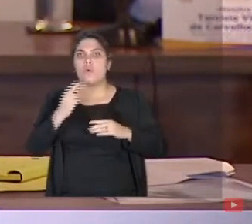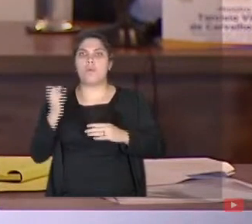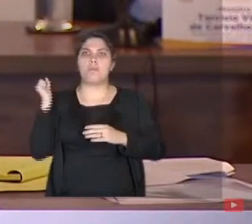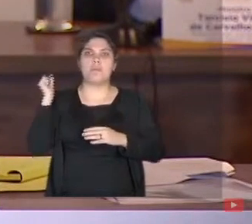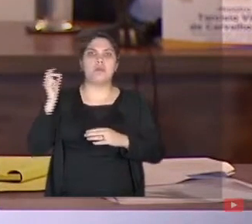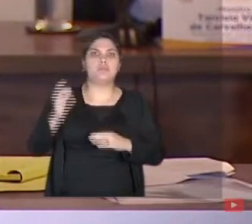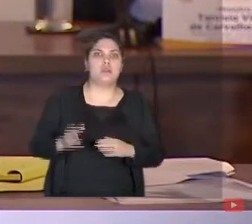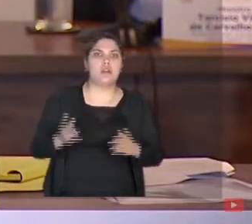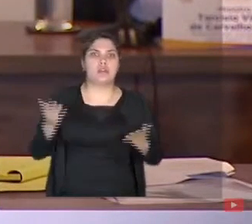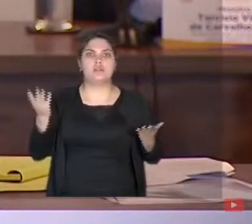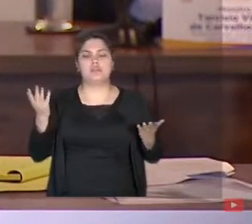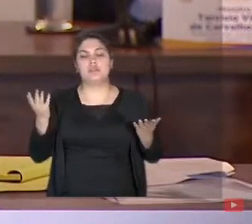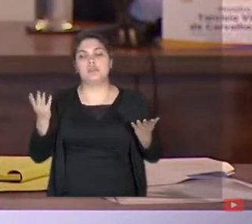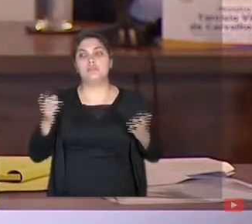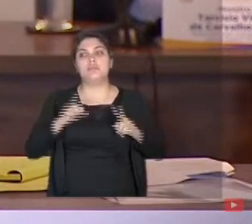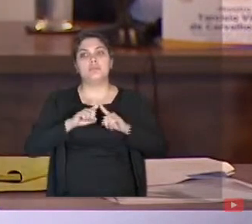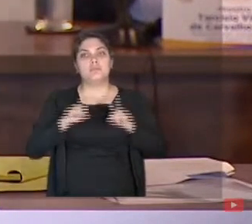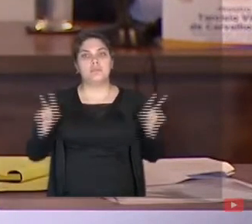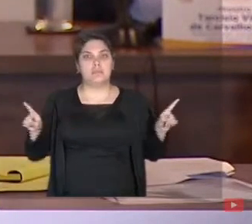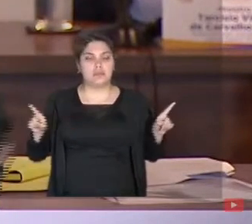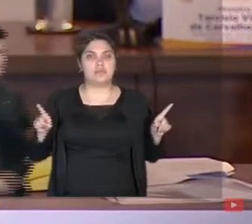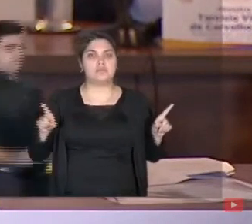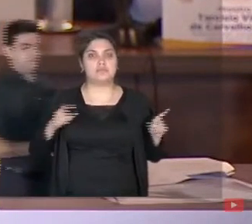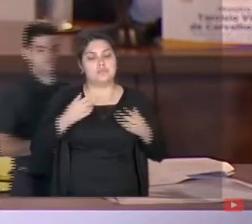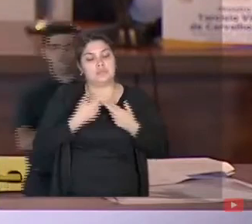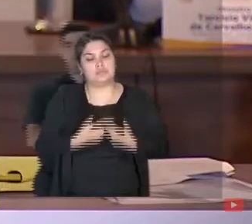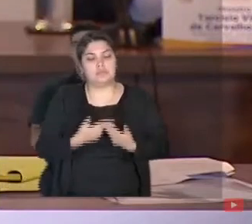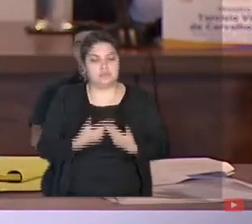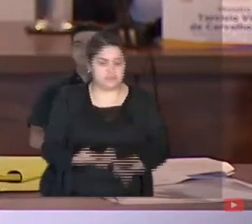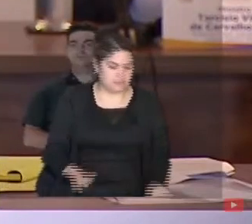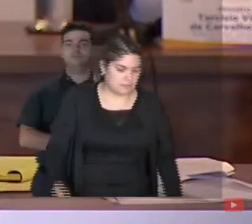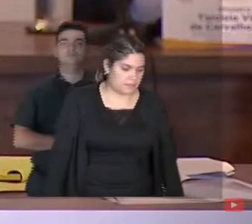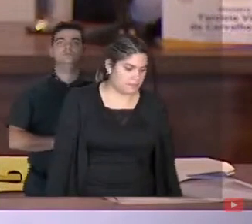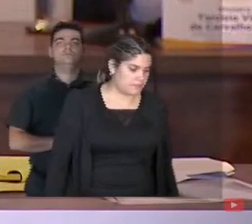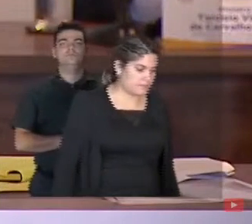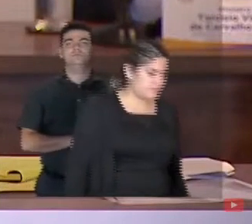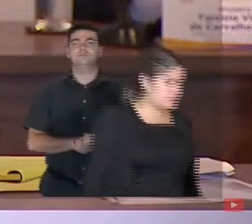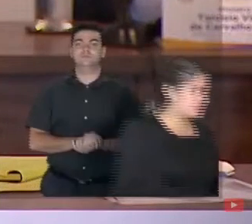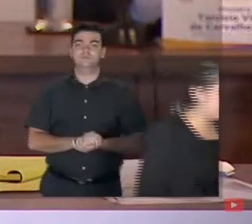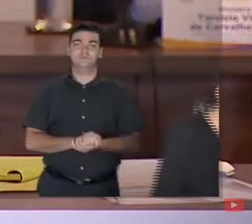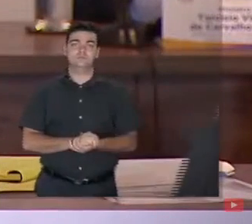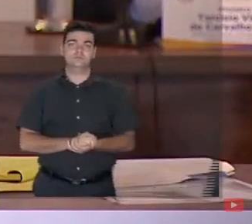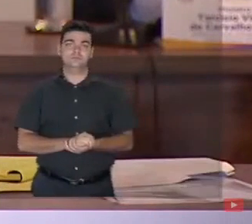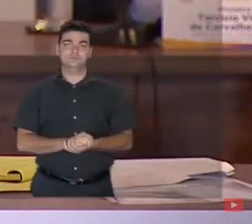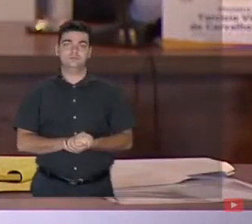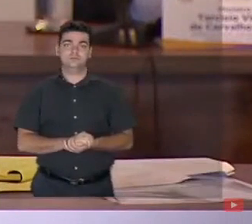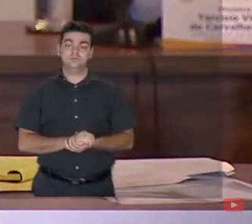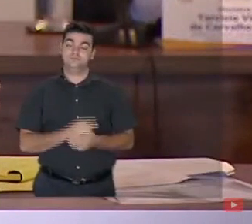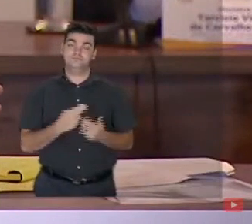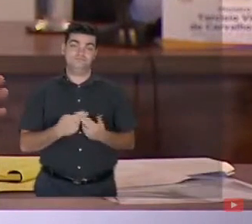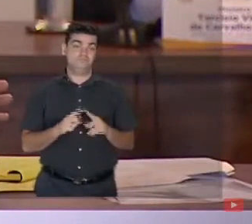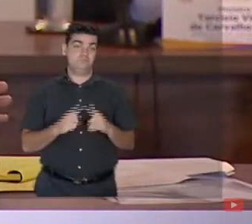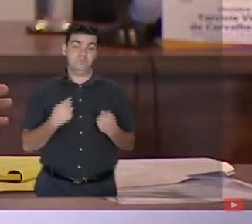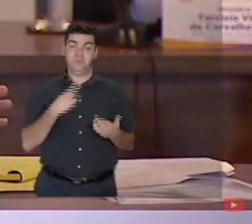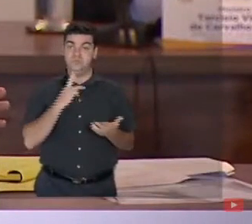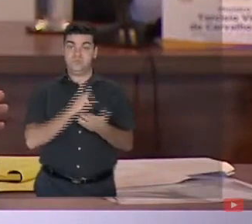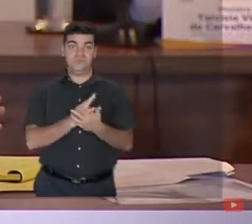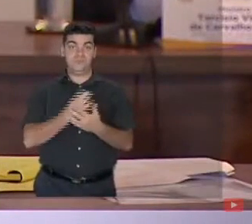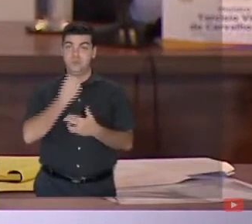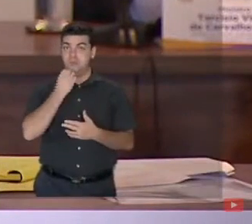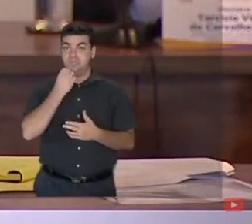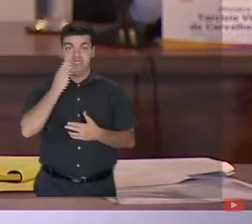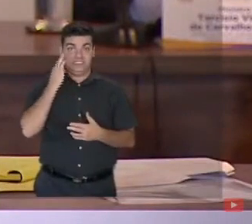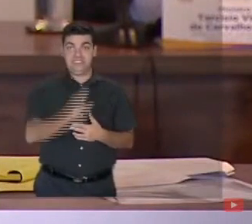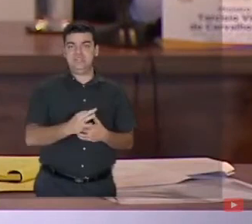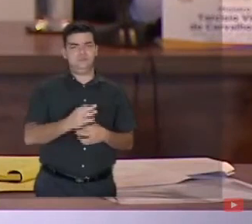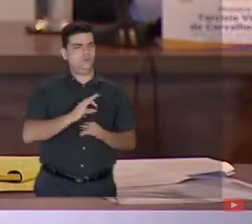de madrugada, mas paciência. Se o resultado for fiel, nós cumprimos o nosso papel,